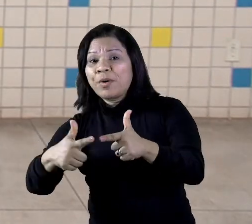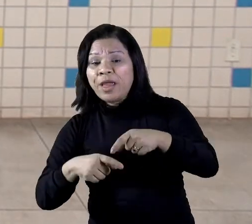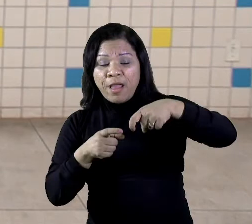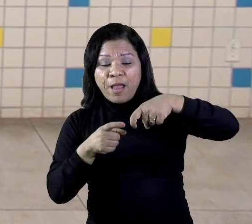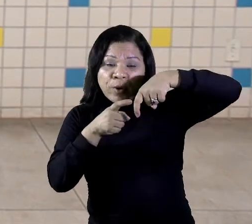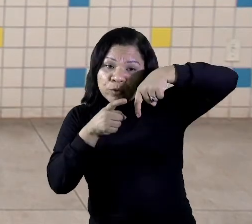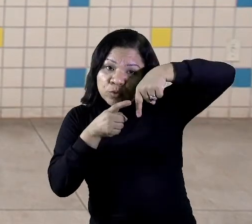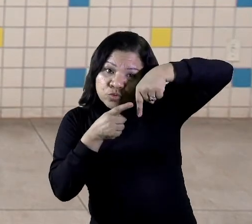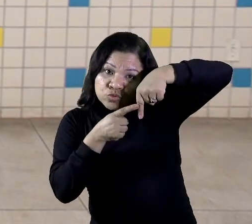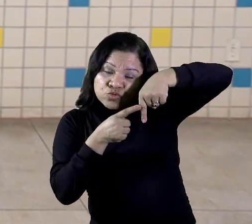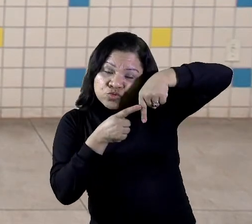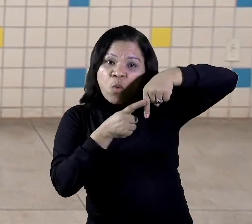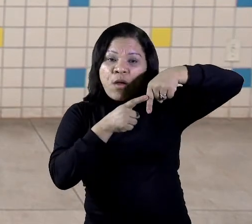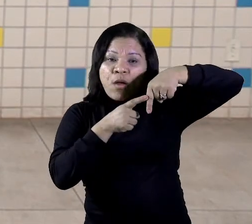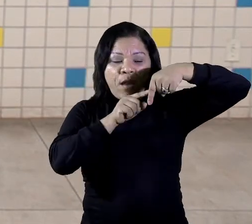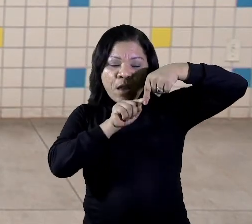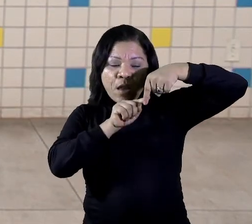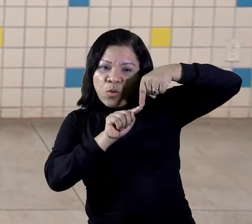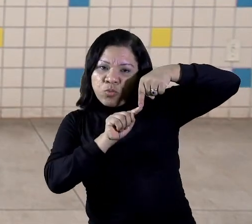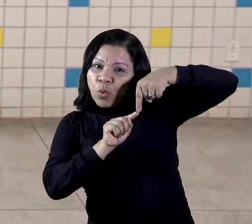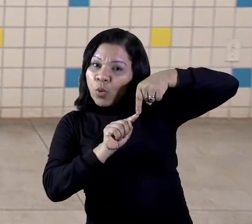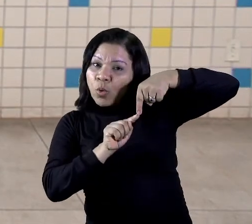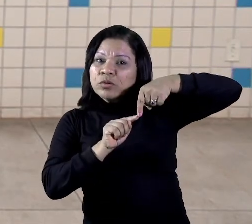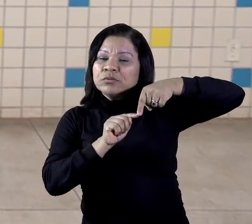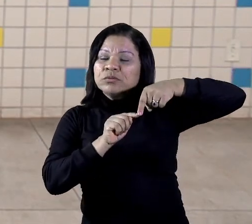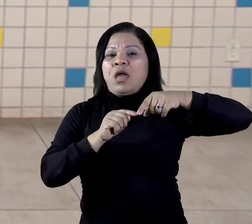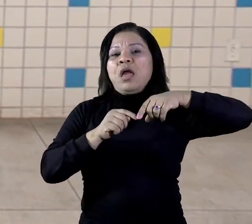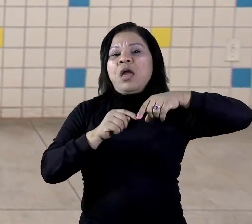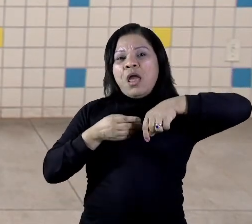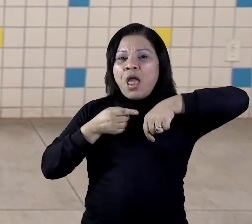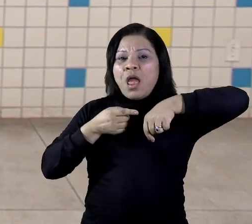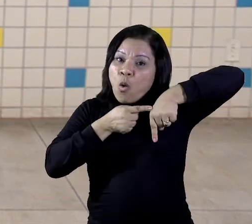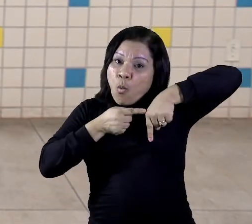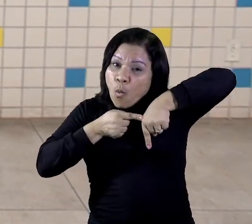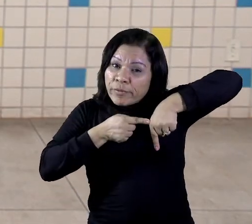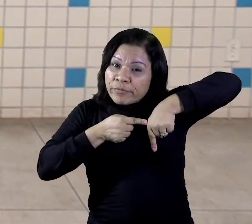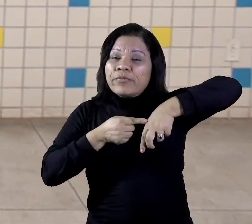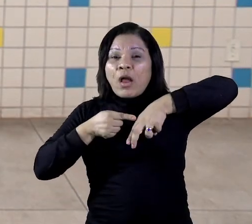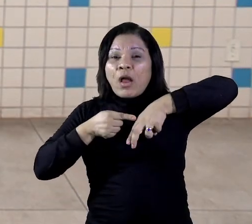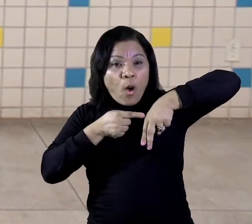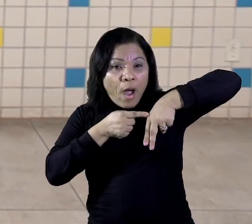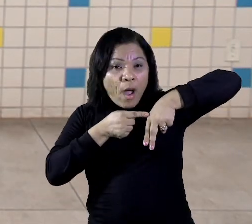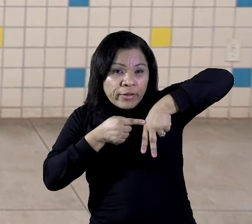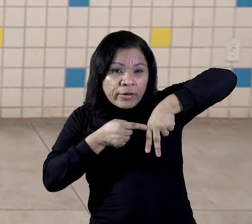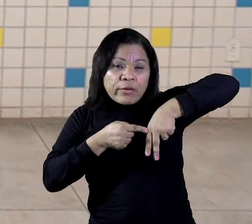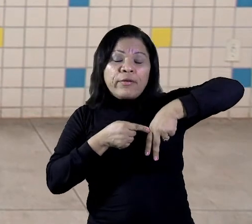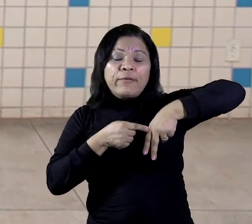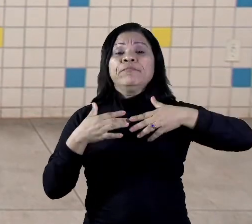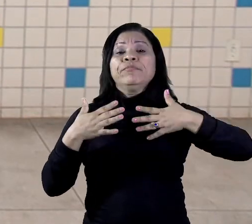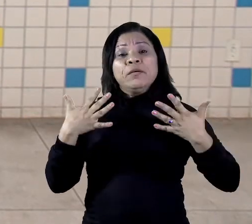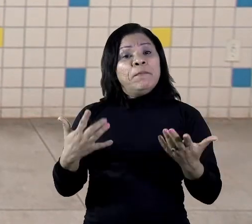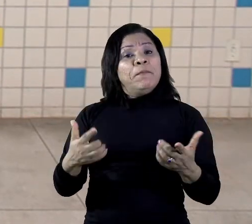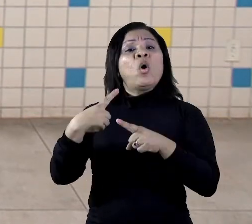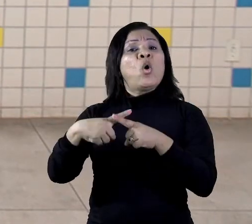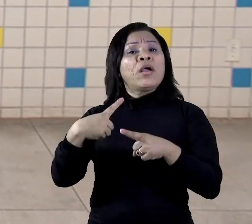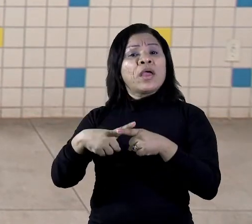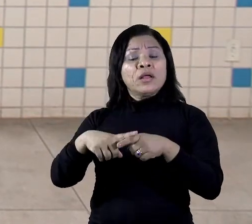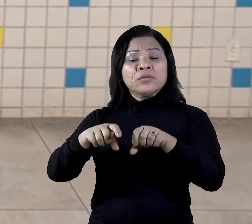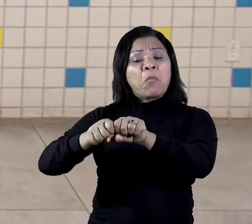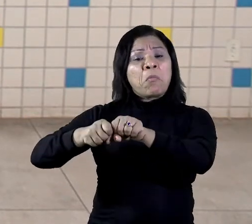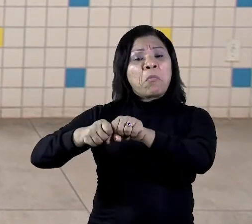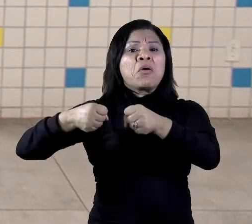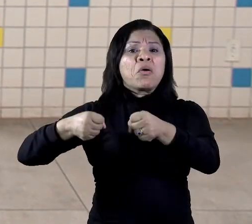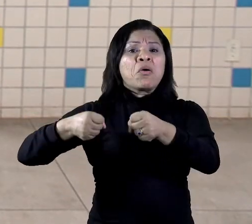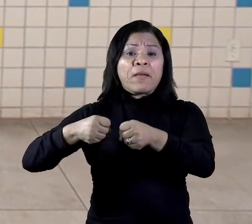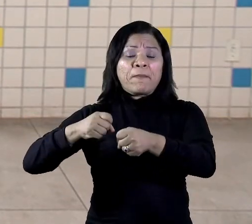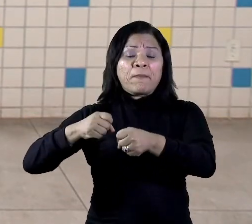isso? Por causa que houve um esforço maior no tendão e na articulação, provocando uma dor maior na